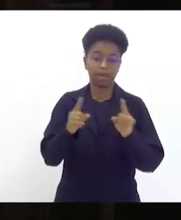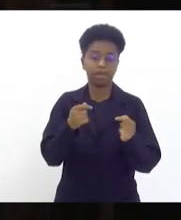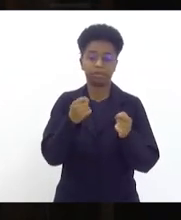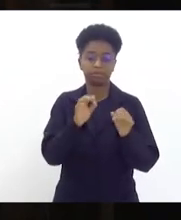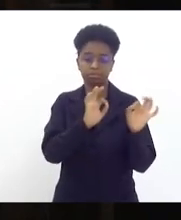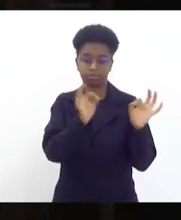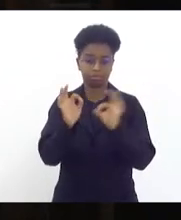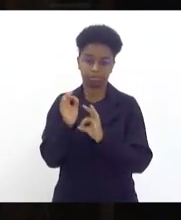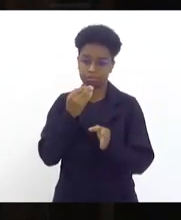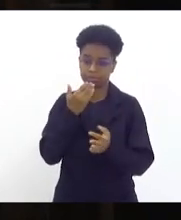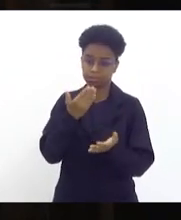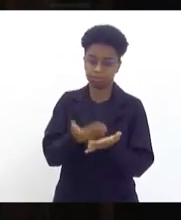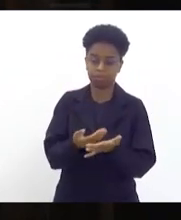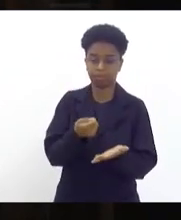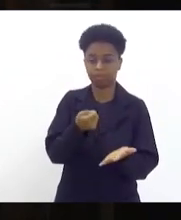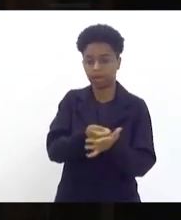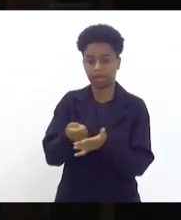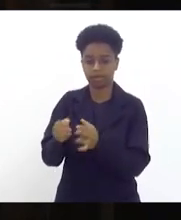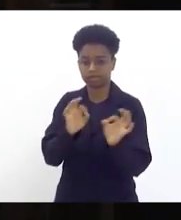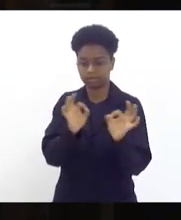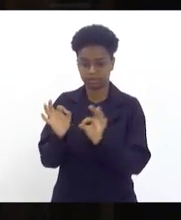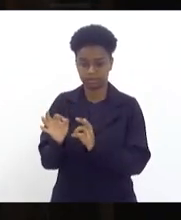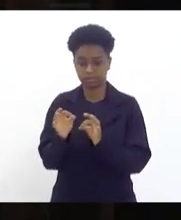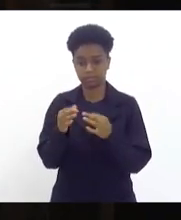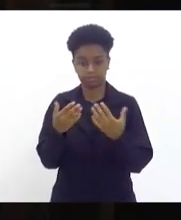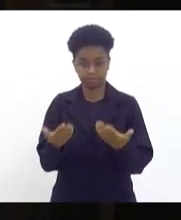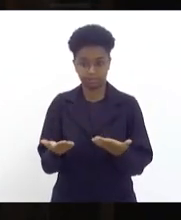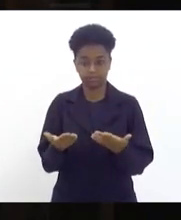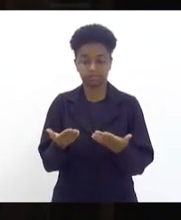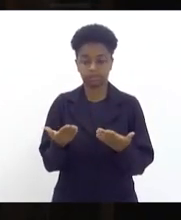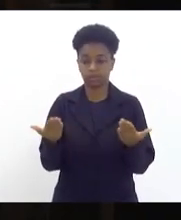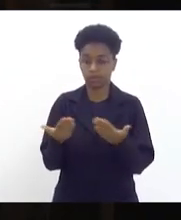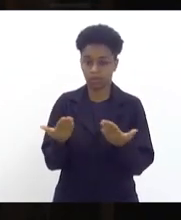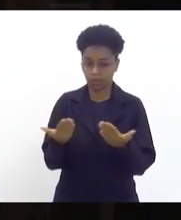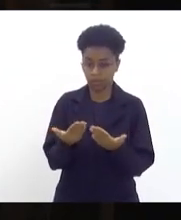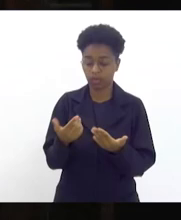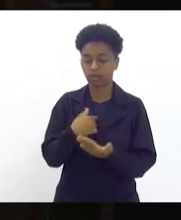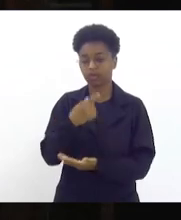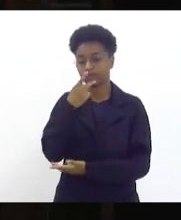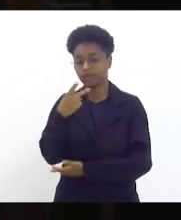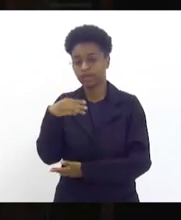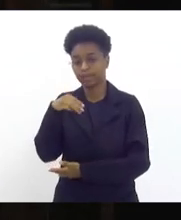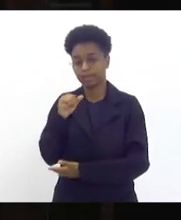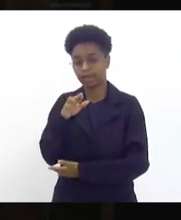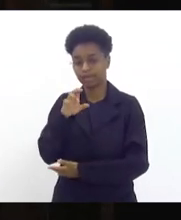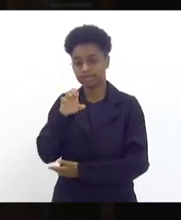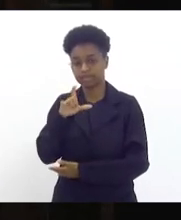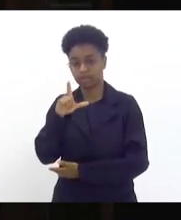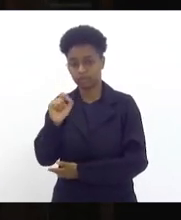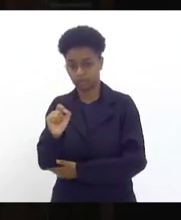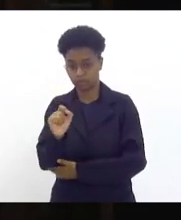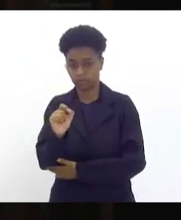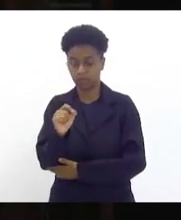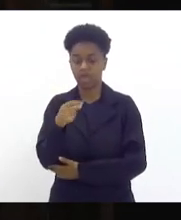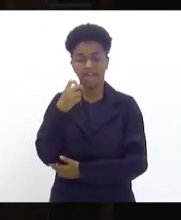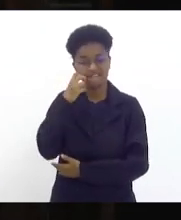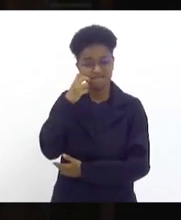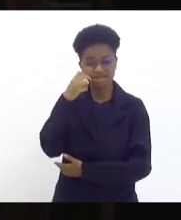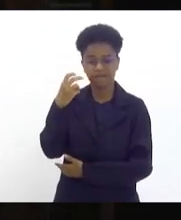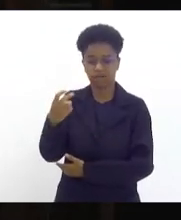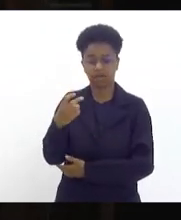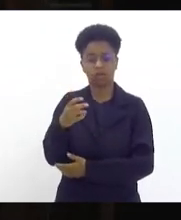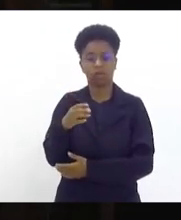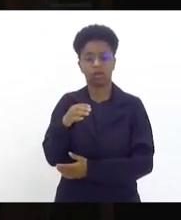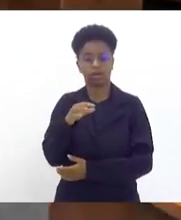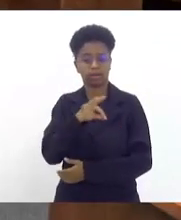nada a ninguém pelo contrário fizemos um social Resgate e hoje eu falei para o Marcelo Martins o Comandante Brás É uma vergonha o Batalhão